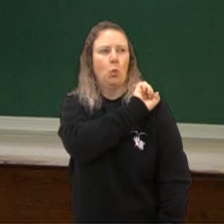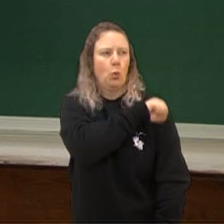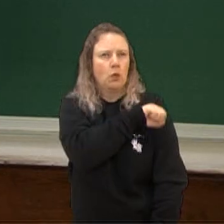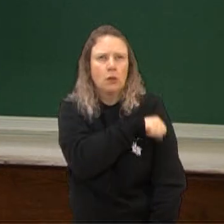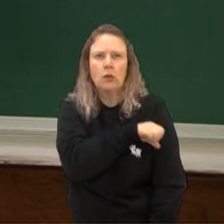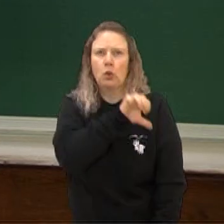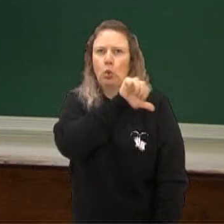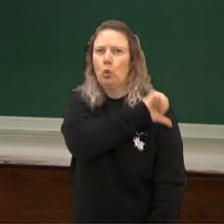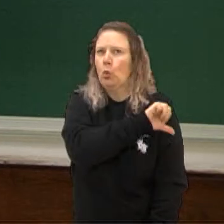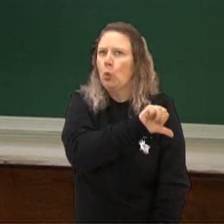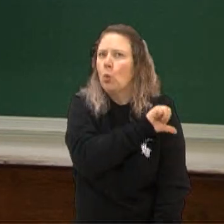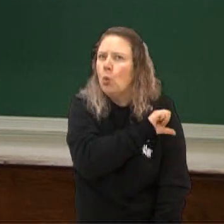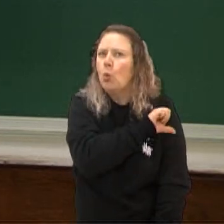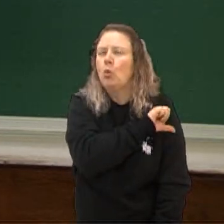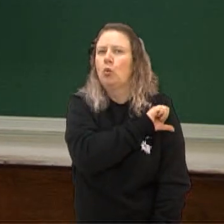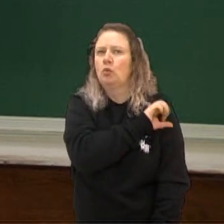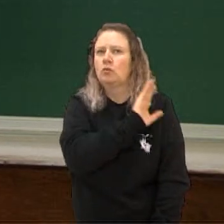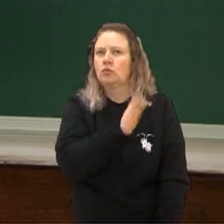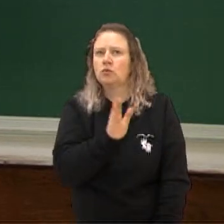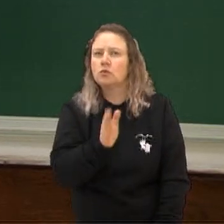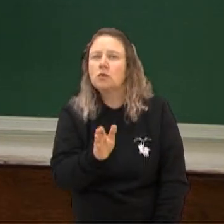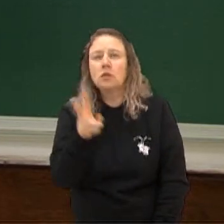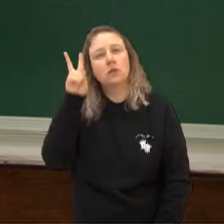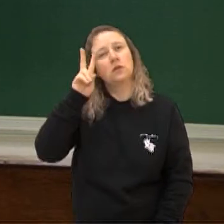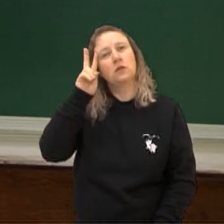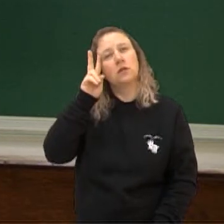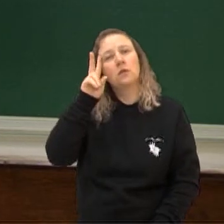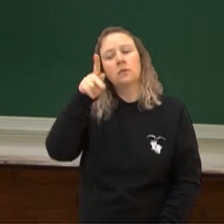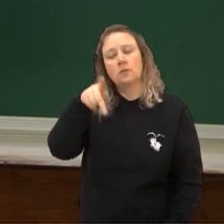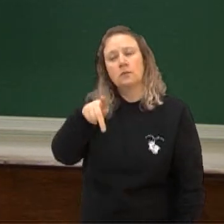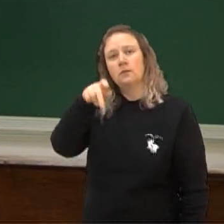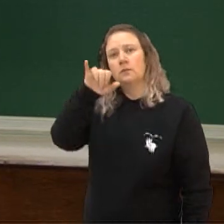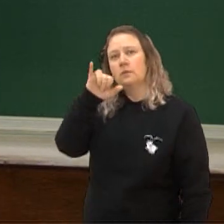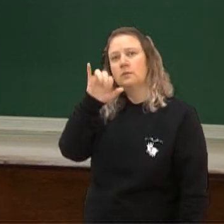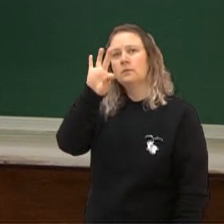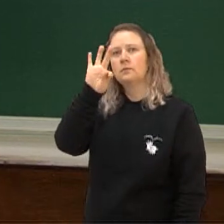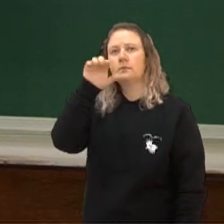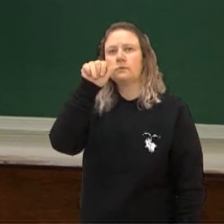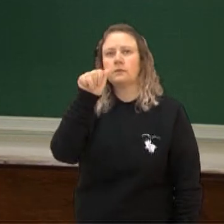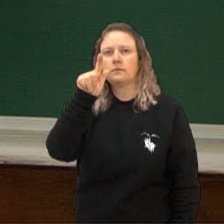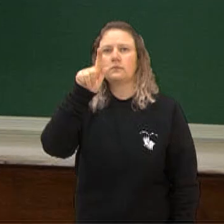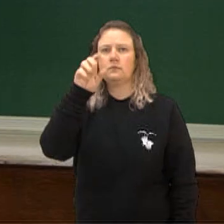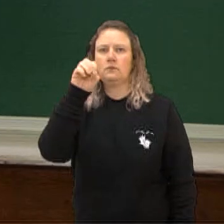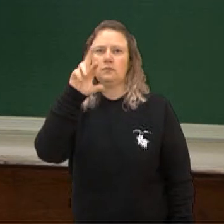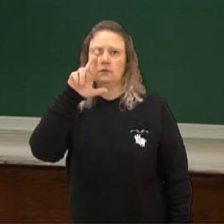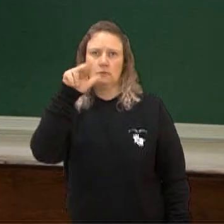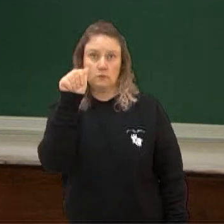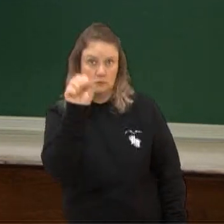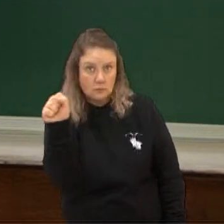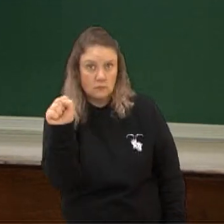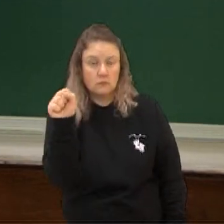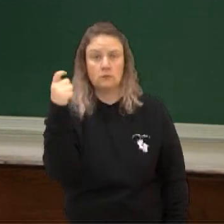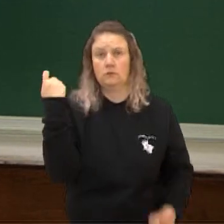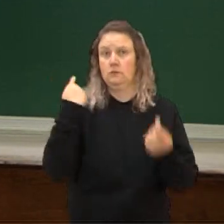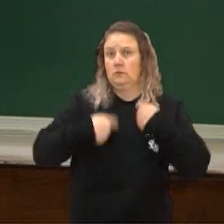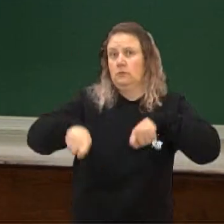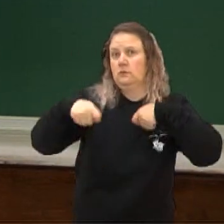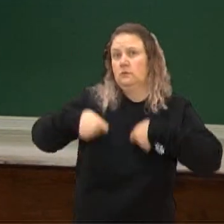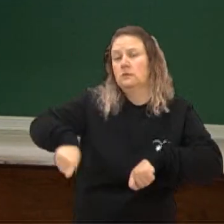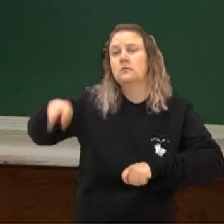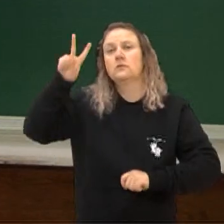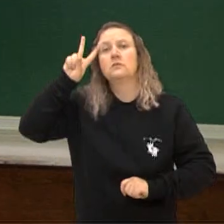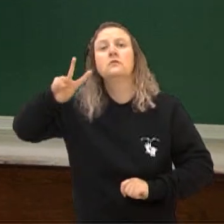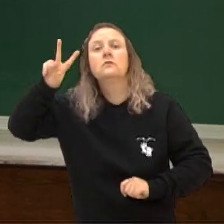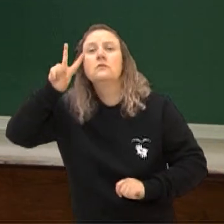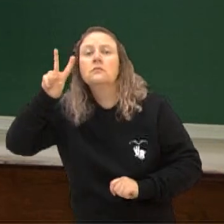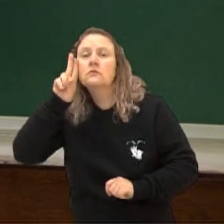quando apresentaram para nós um tal de Pitágoras. Quando a gente falar em diagonal, vocês não podem deixar de pensar que sempre você